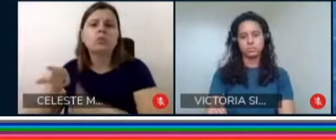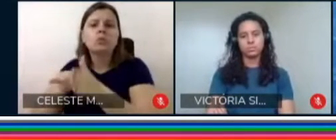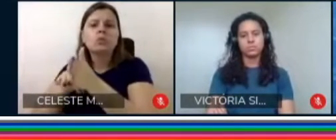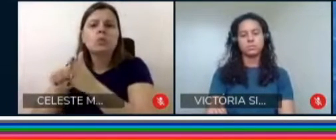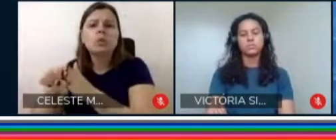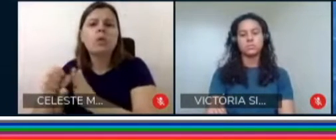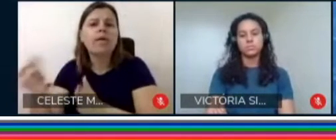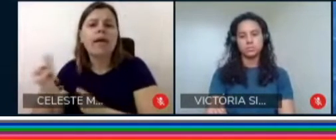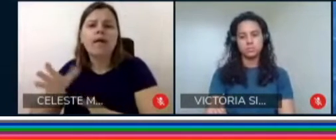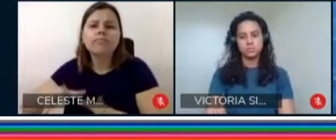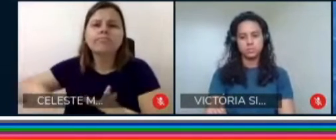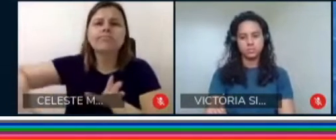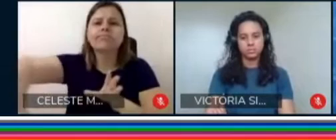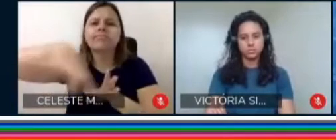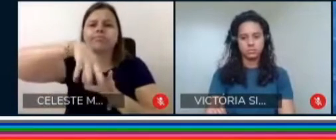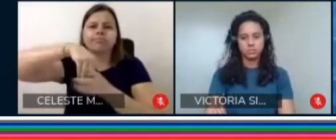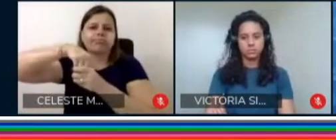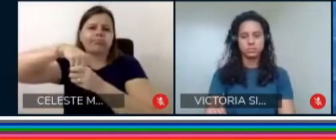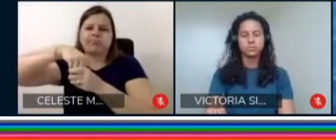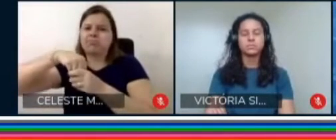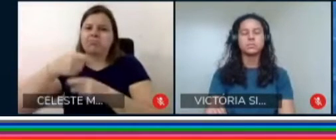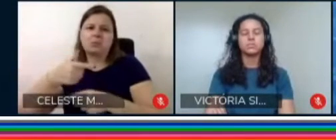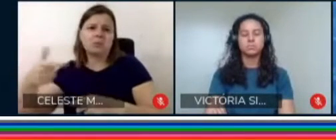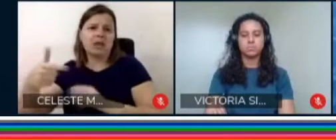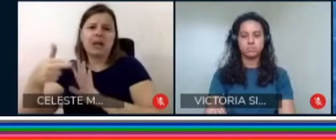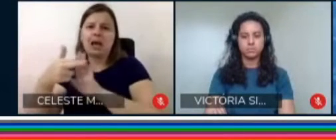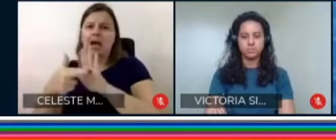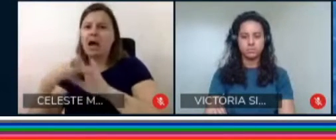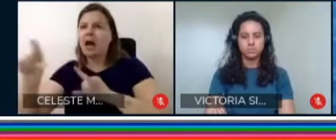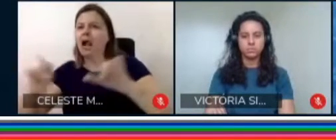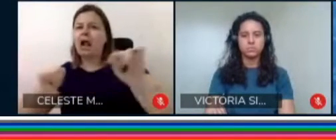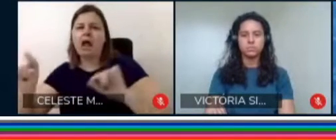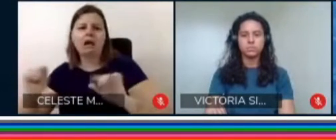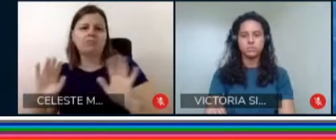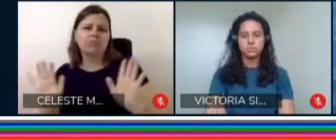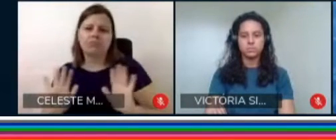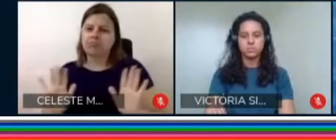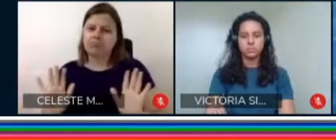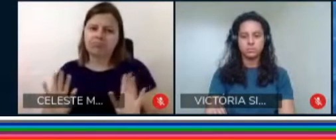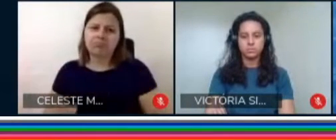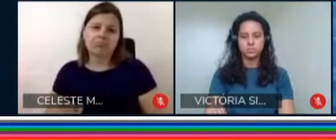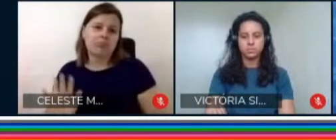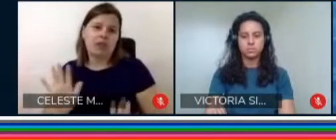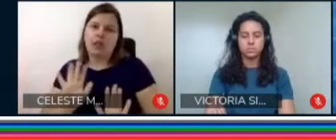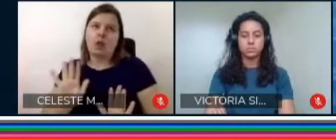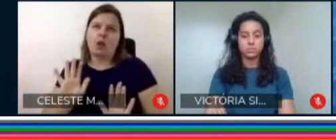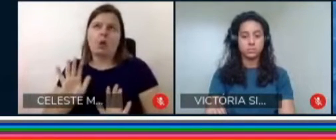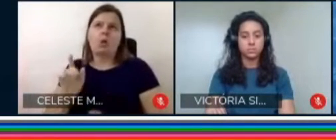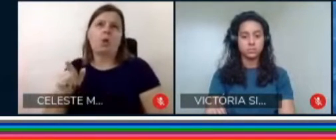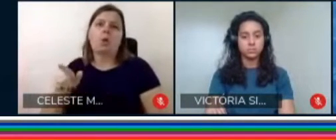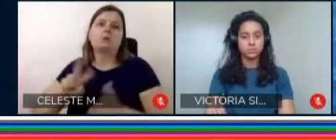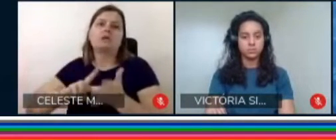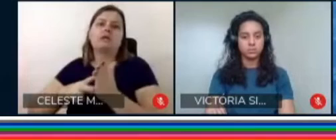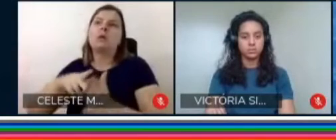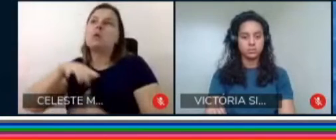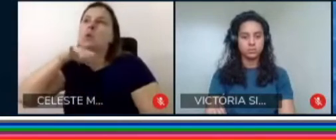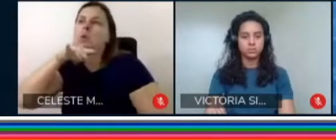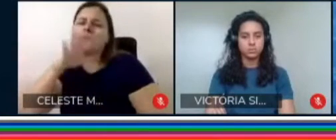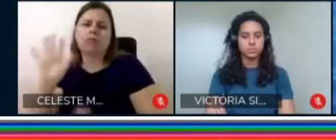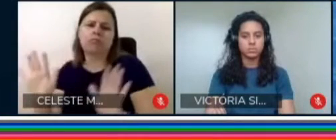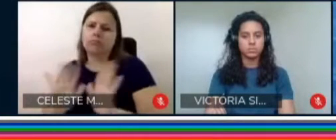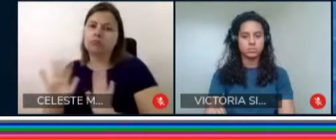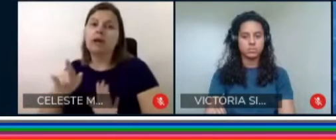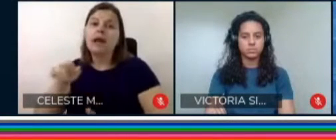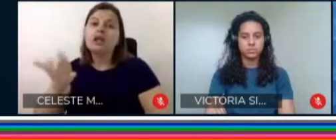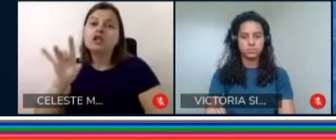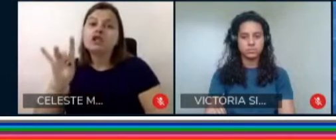quer englobar. Não tem critérios de seleção, né? Então, não quer dizer que é ruim, quer dizer que não segue critérios,